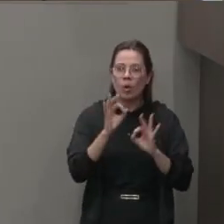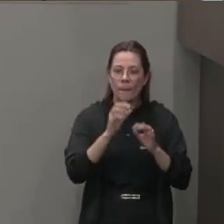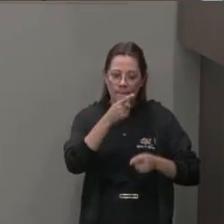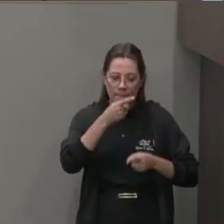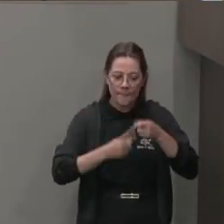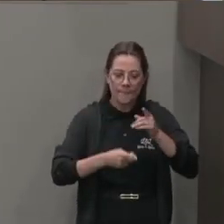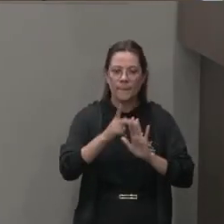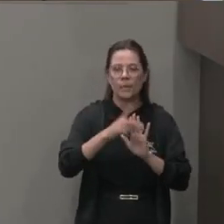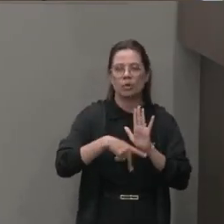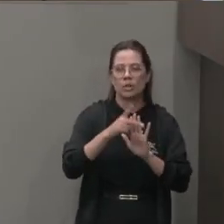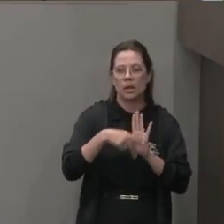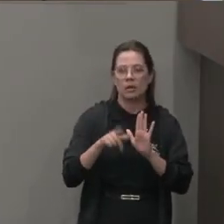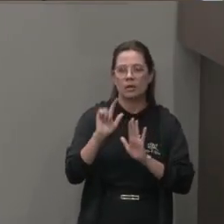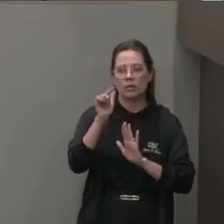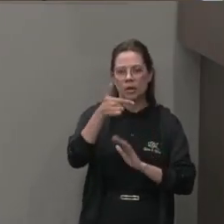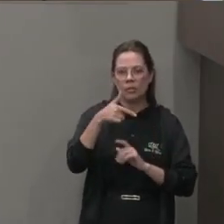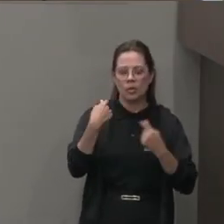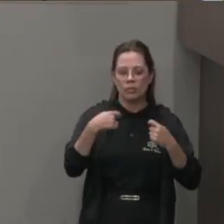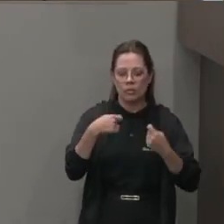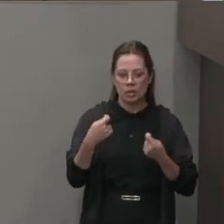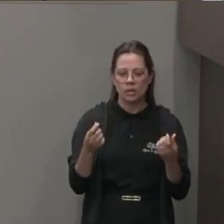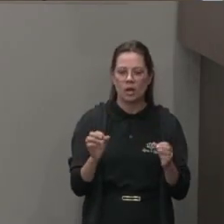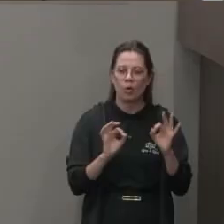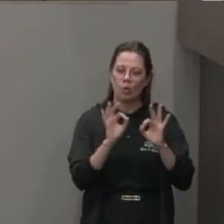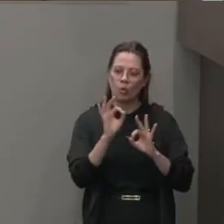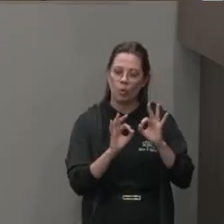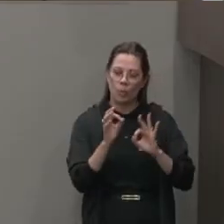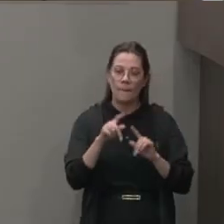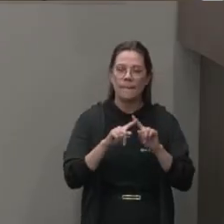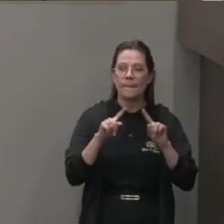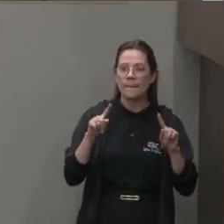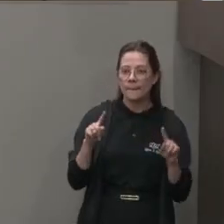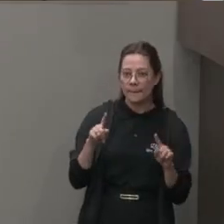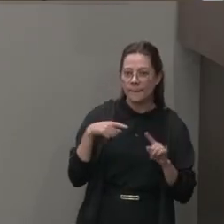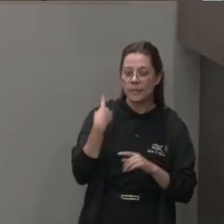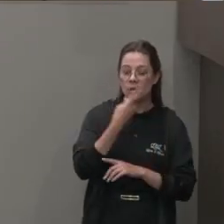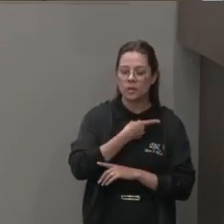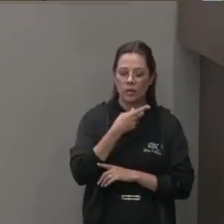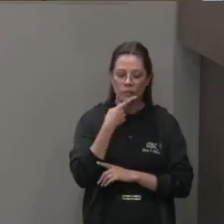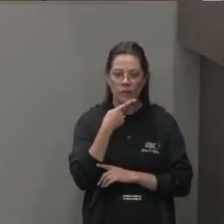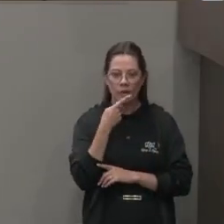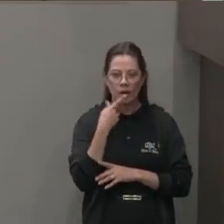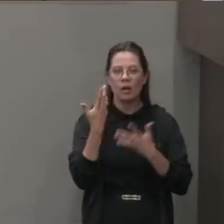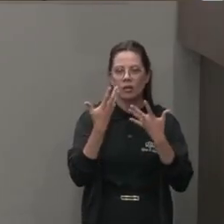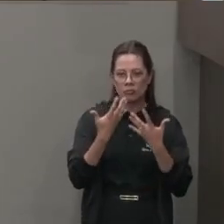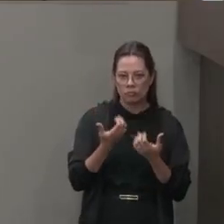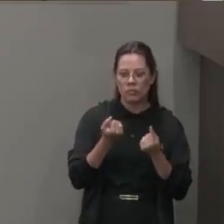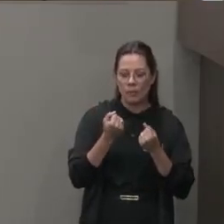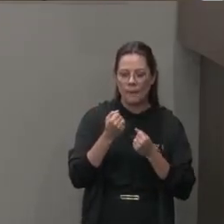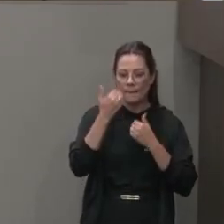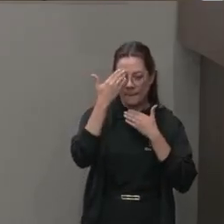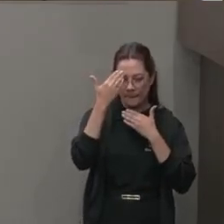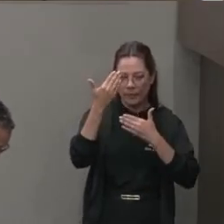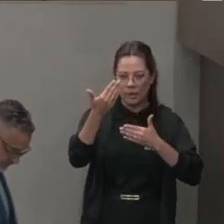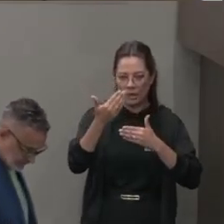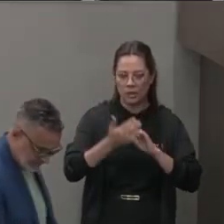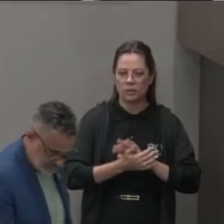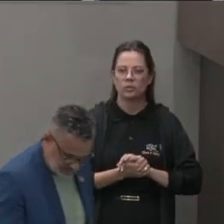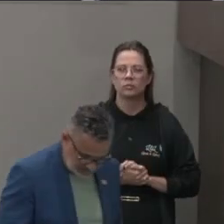esse projeto. E aí depois a gente vai ter que acabar acatando o veto. Mas vamos pelo mérito e vamos ser favoráveis. Obrigado, senhor presidente.